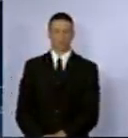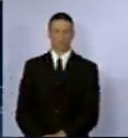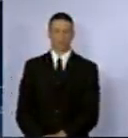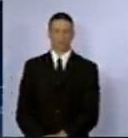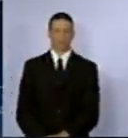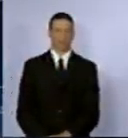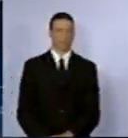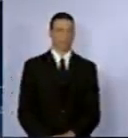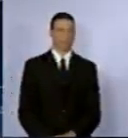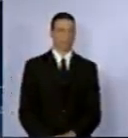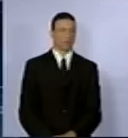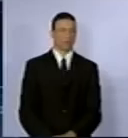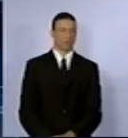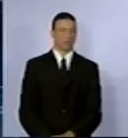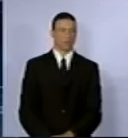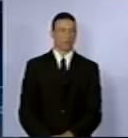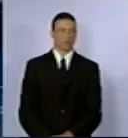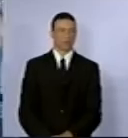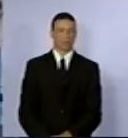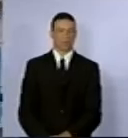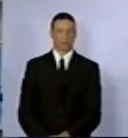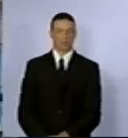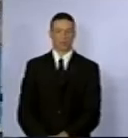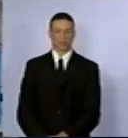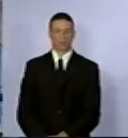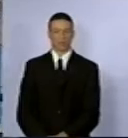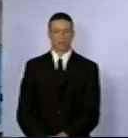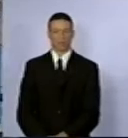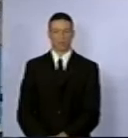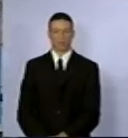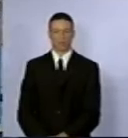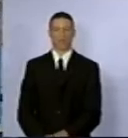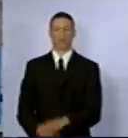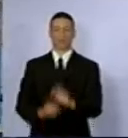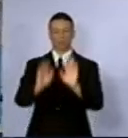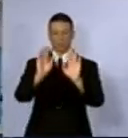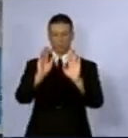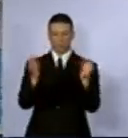Eu gostaria que o professor, se pudesse responder,